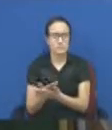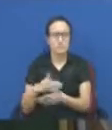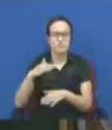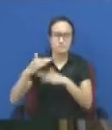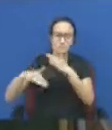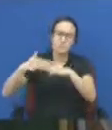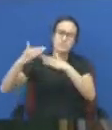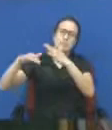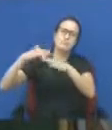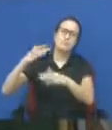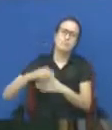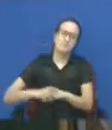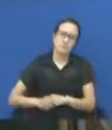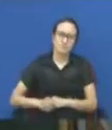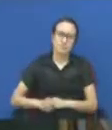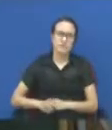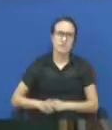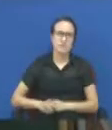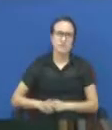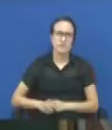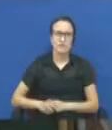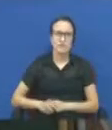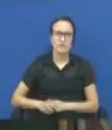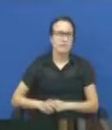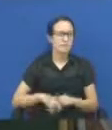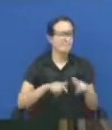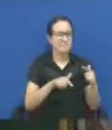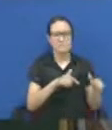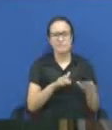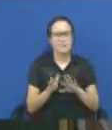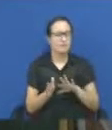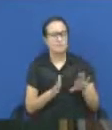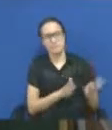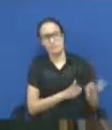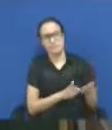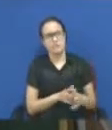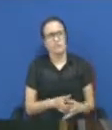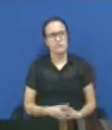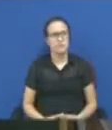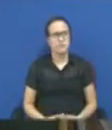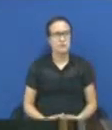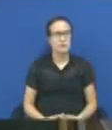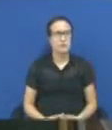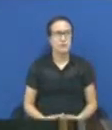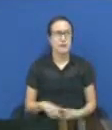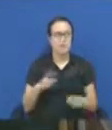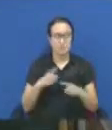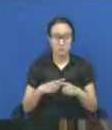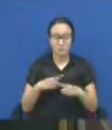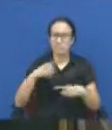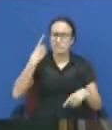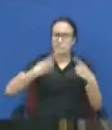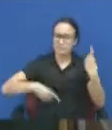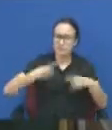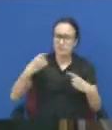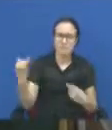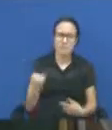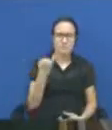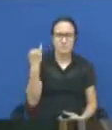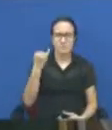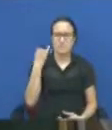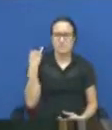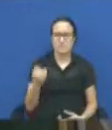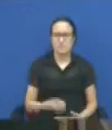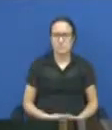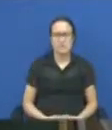suas habilidades. Não considero outra alternativa. Não considero. Por isso que esse debate é importante, é fundamental para todos nós.